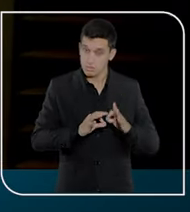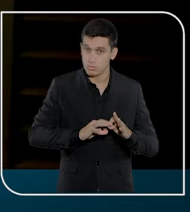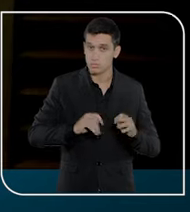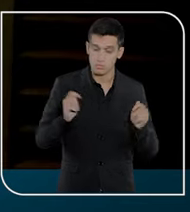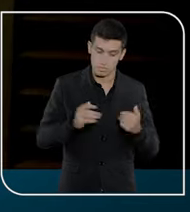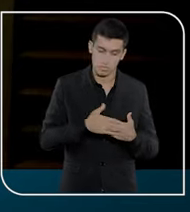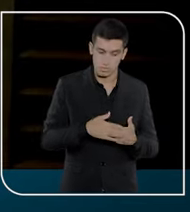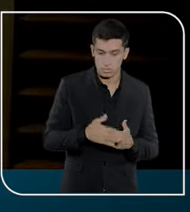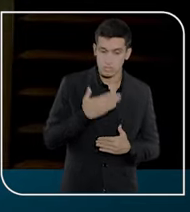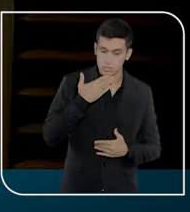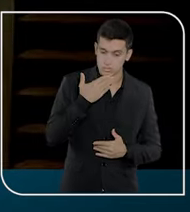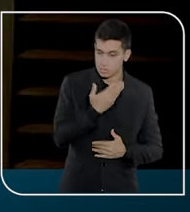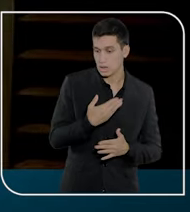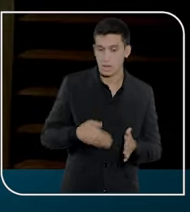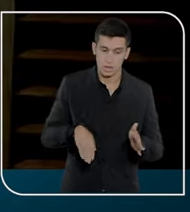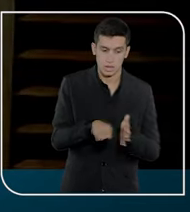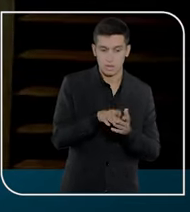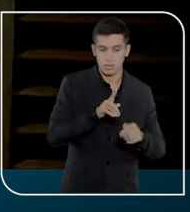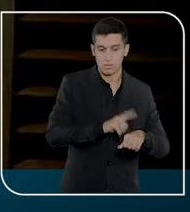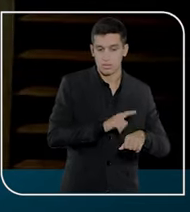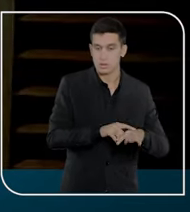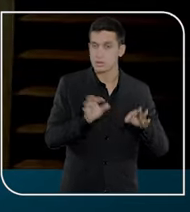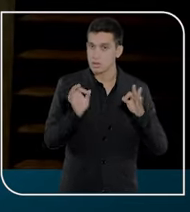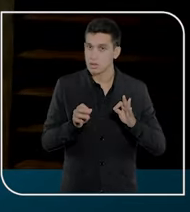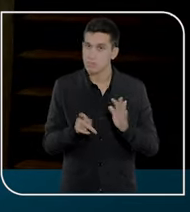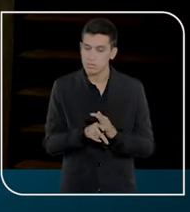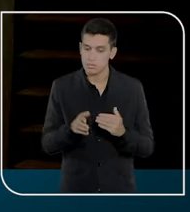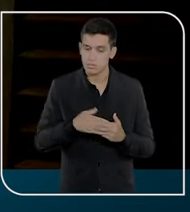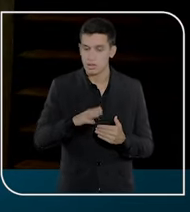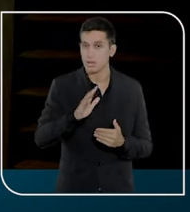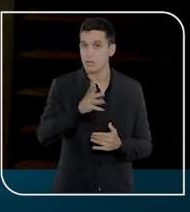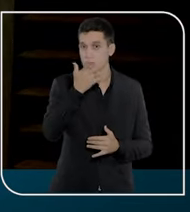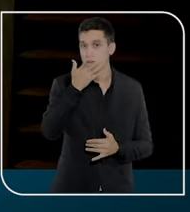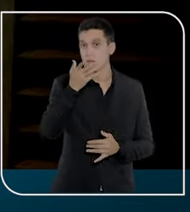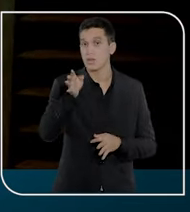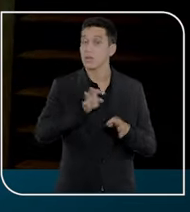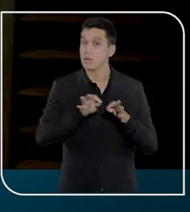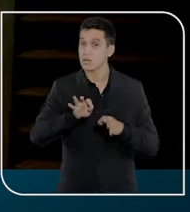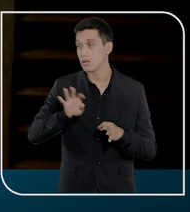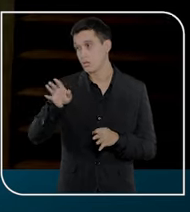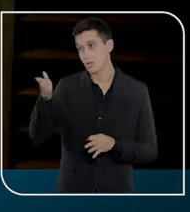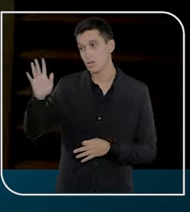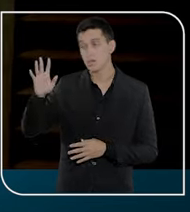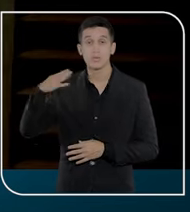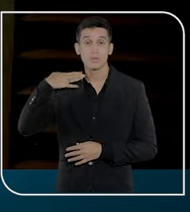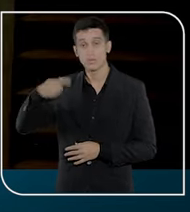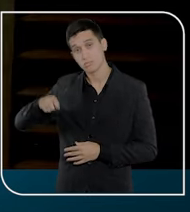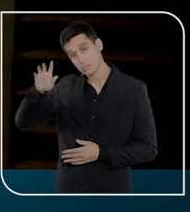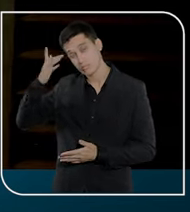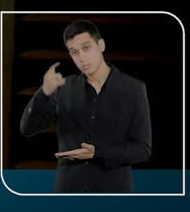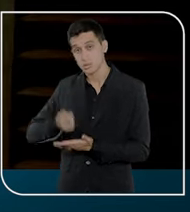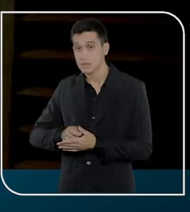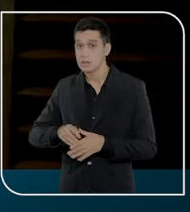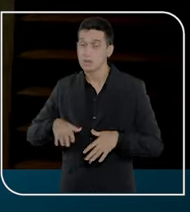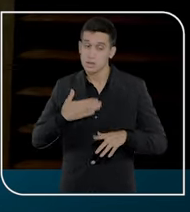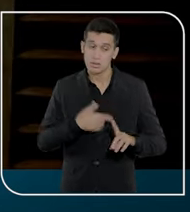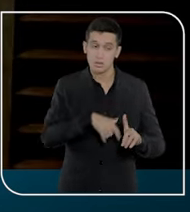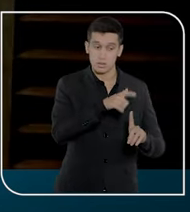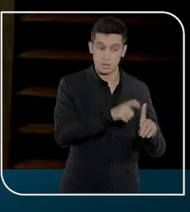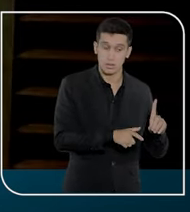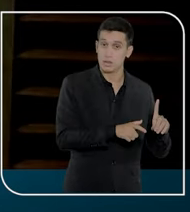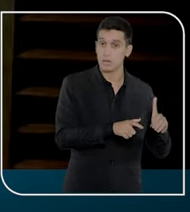pode ser pedida até o momento da realização da asta pública. Então, o